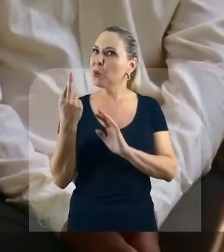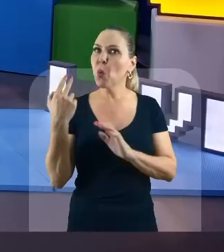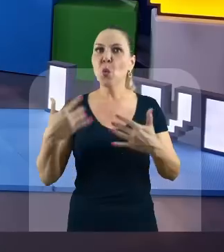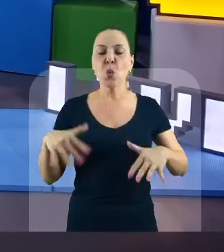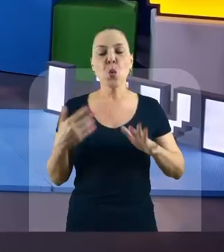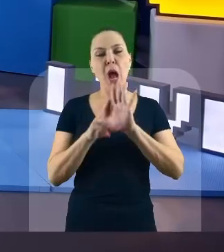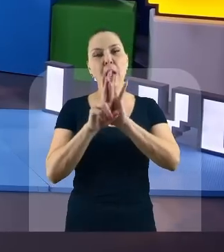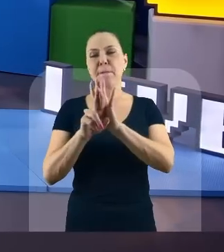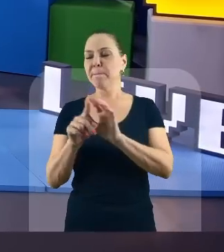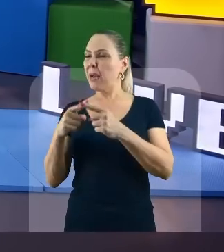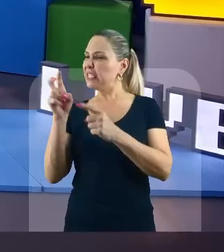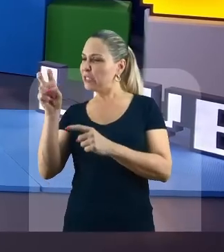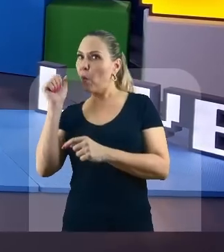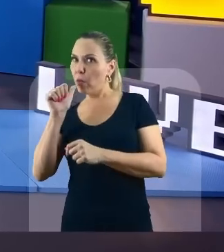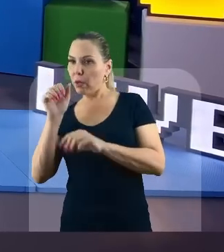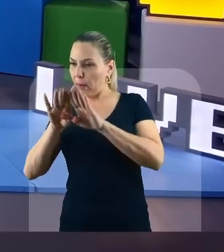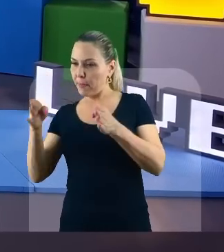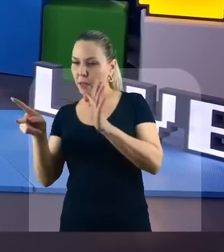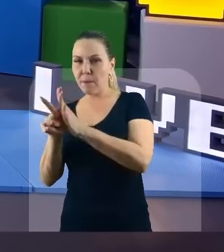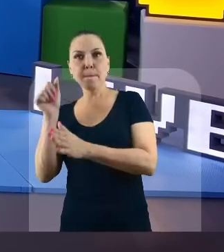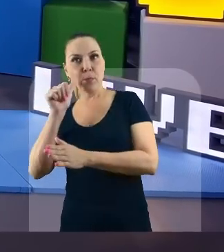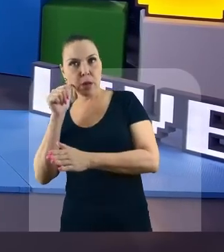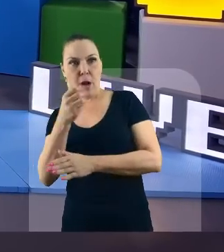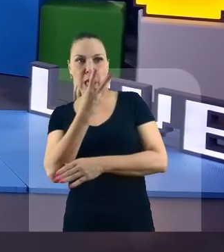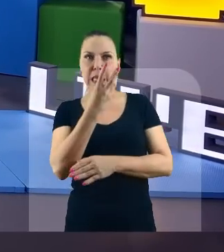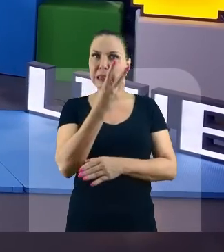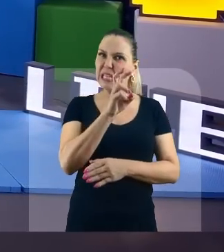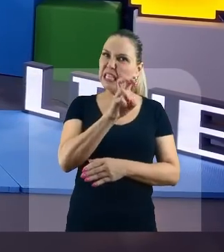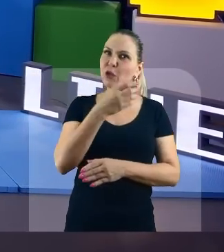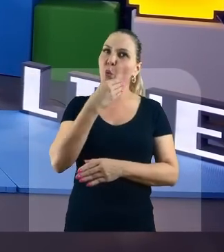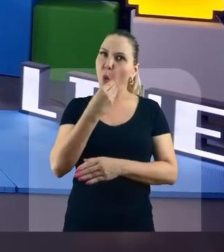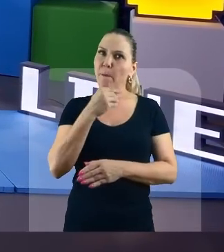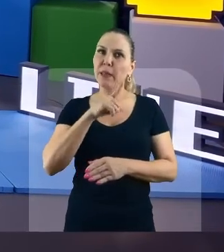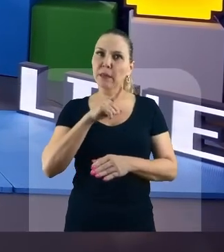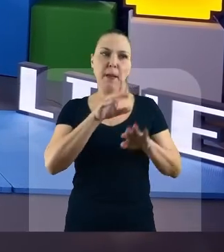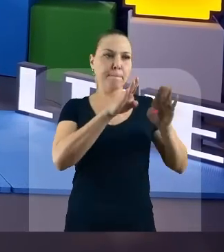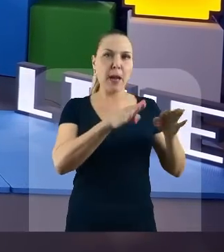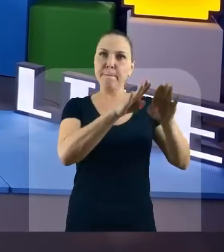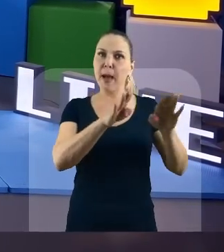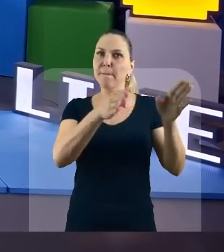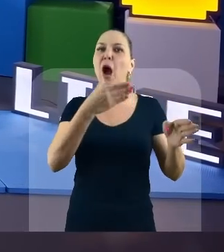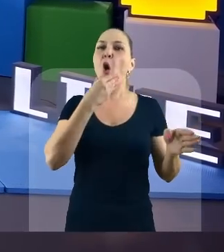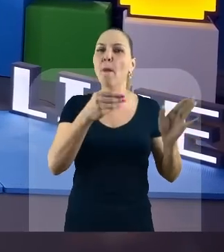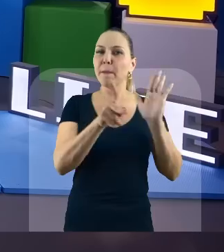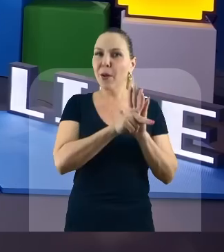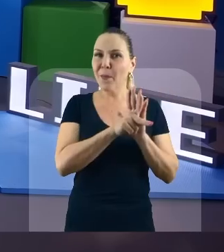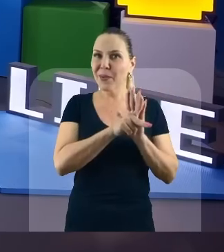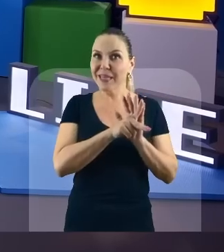5 mulheres dão direito a uma bancada da mulher, eu imagino que os 35 homens devem ter a bancada do